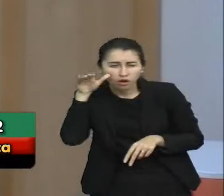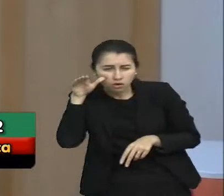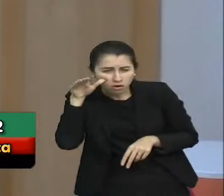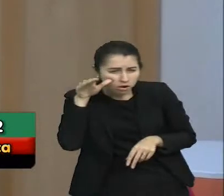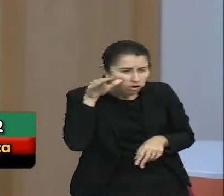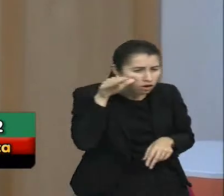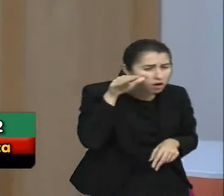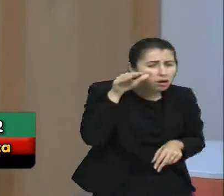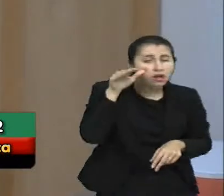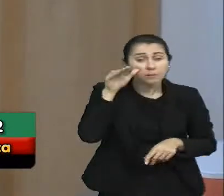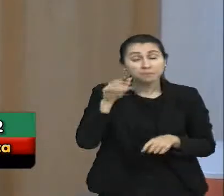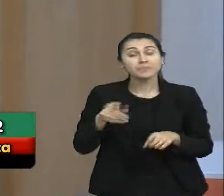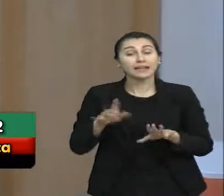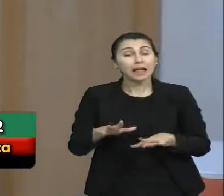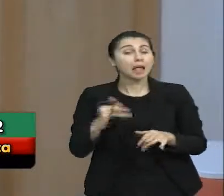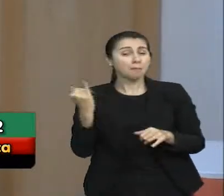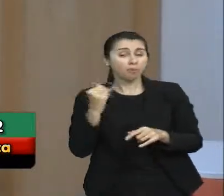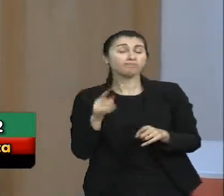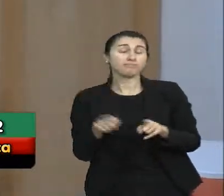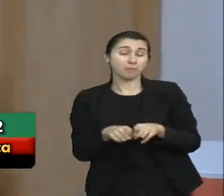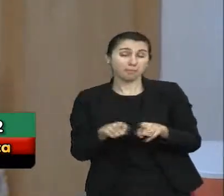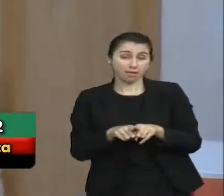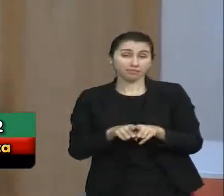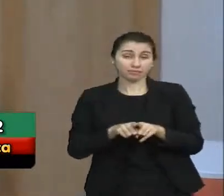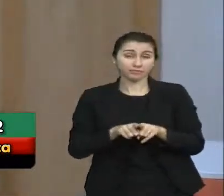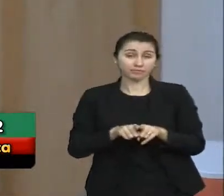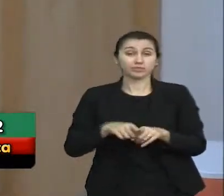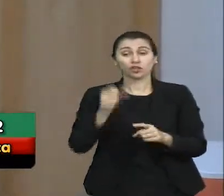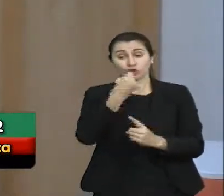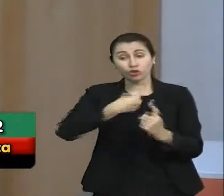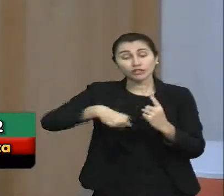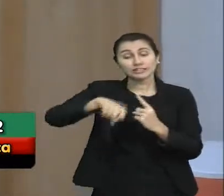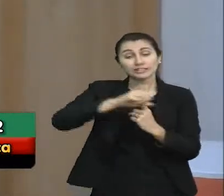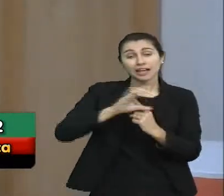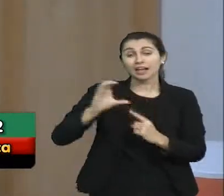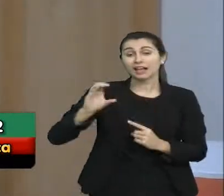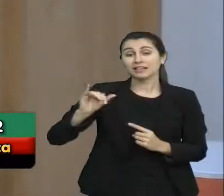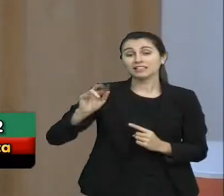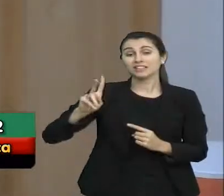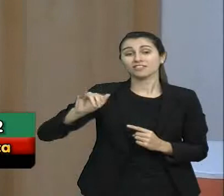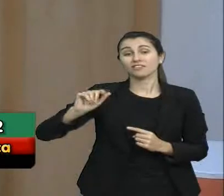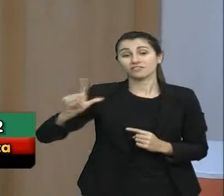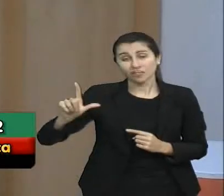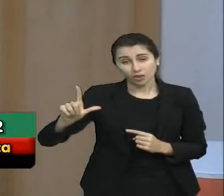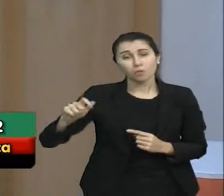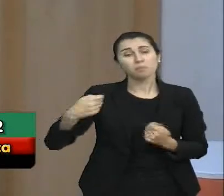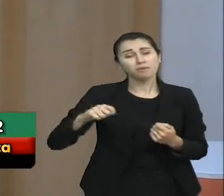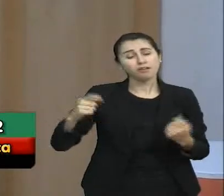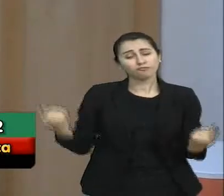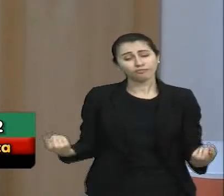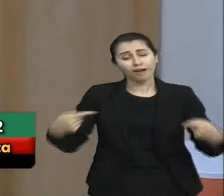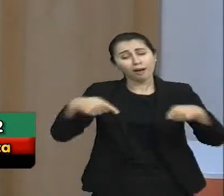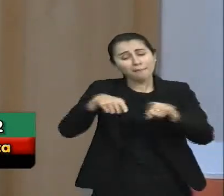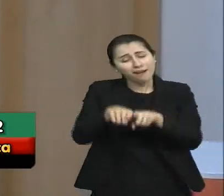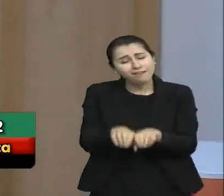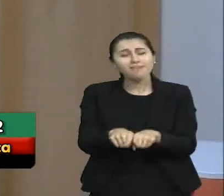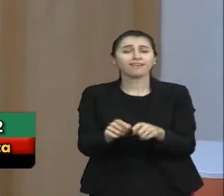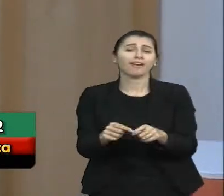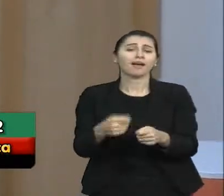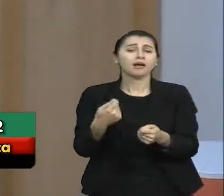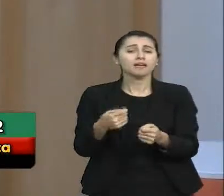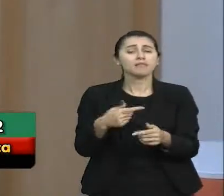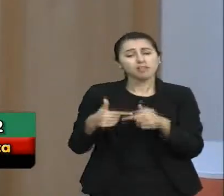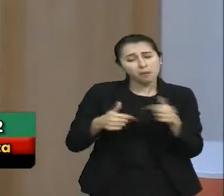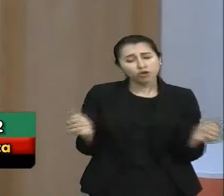civil, né, viesse para o Conselho Municipal de Igualdade Racial, que está aqui localizado, junto com a Secretaria